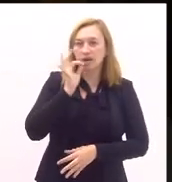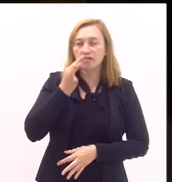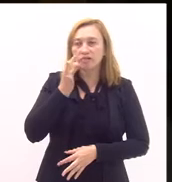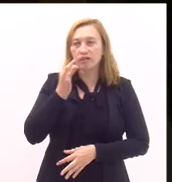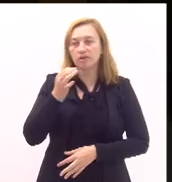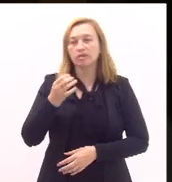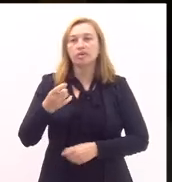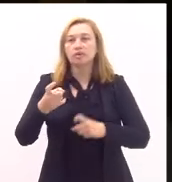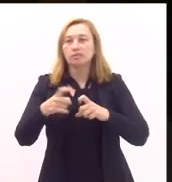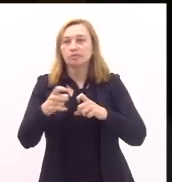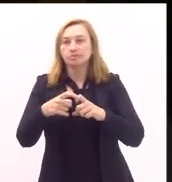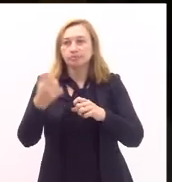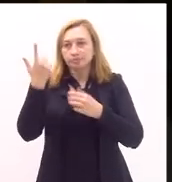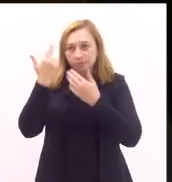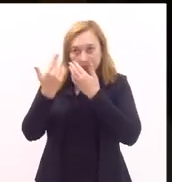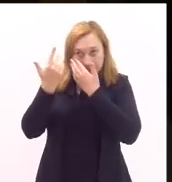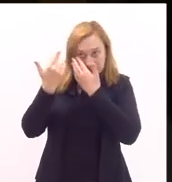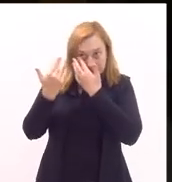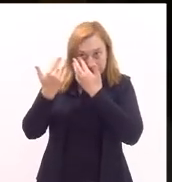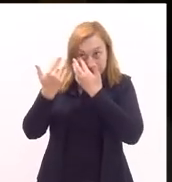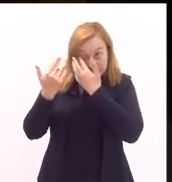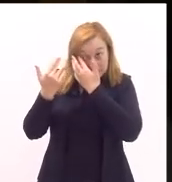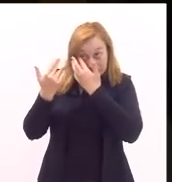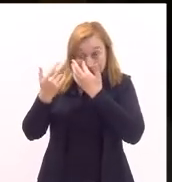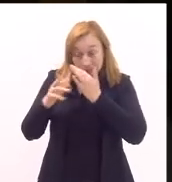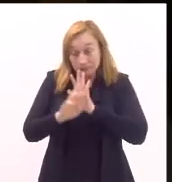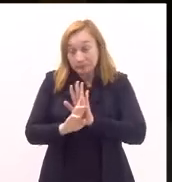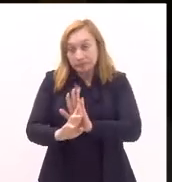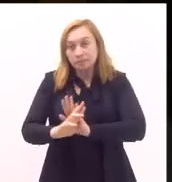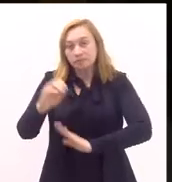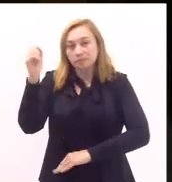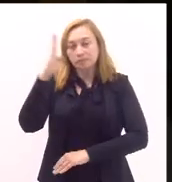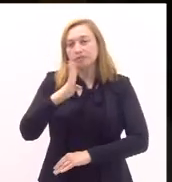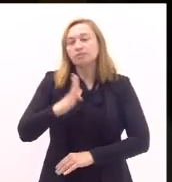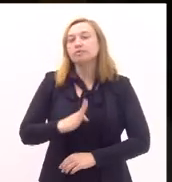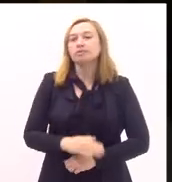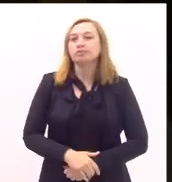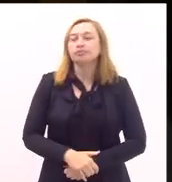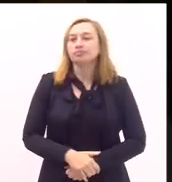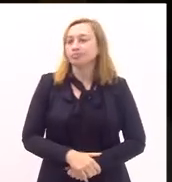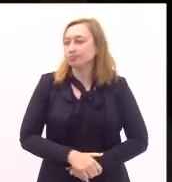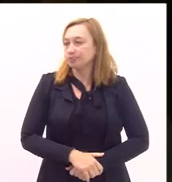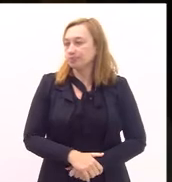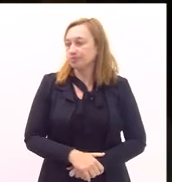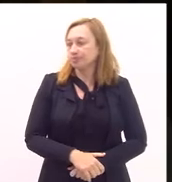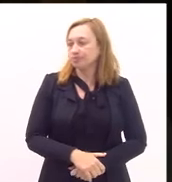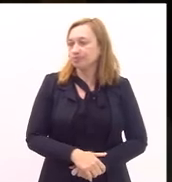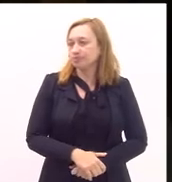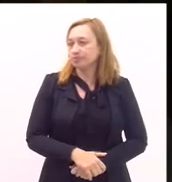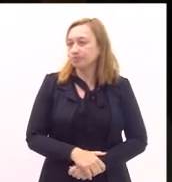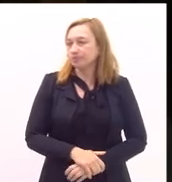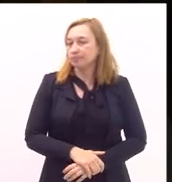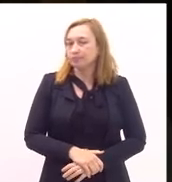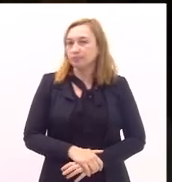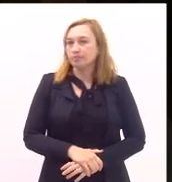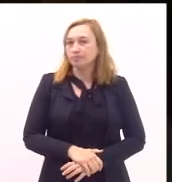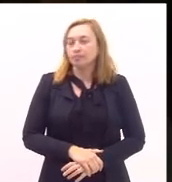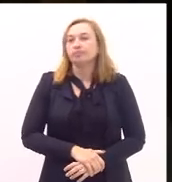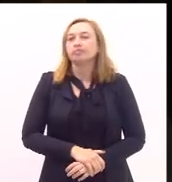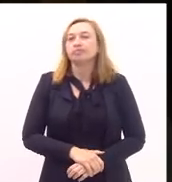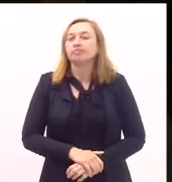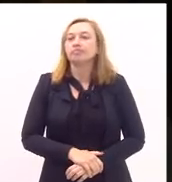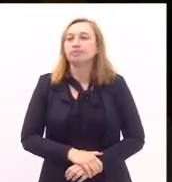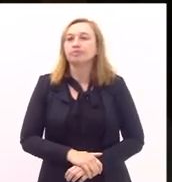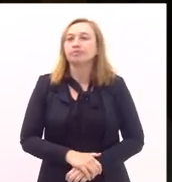naturalista que era enviado um representante do Brasil para este congresso das raças em